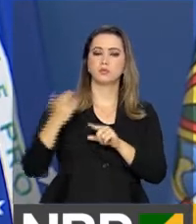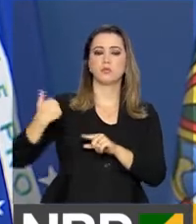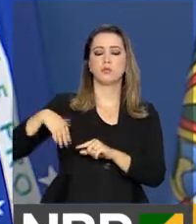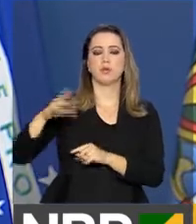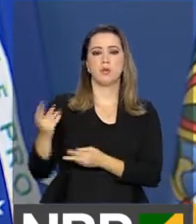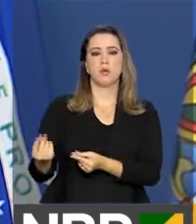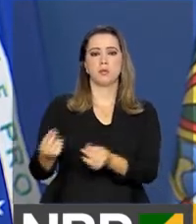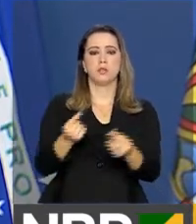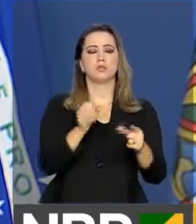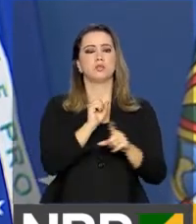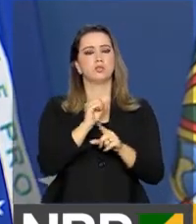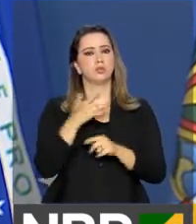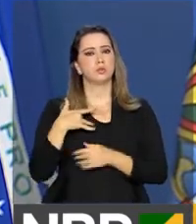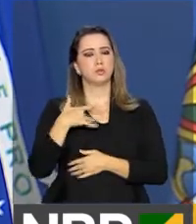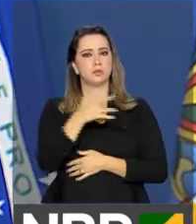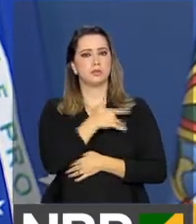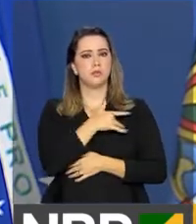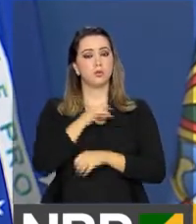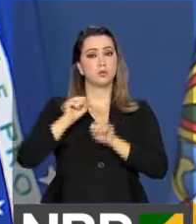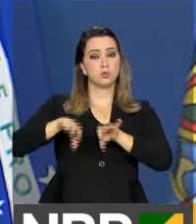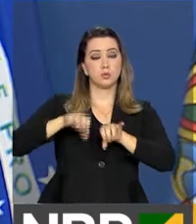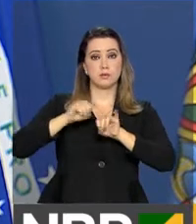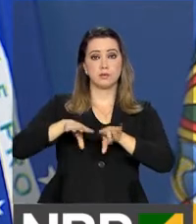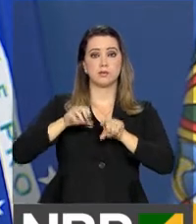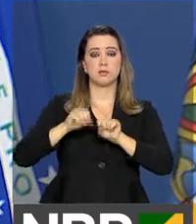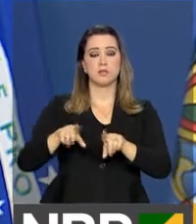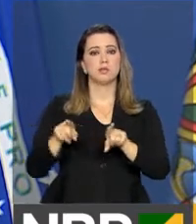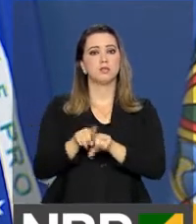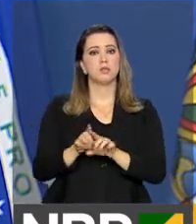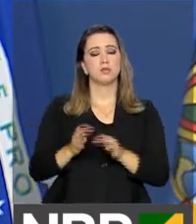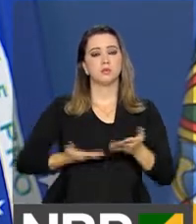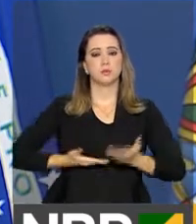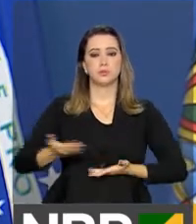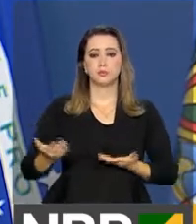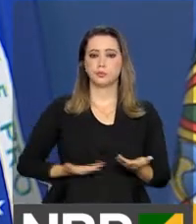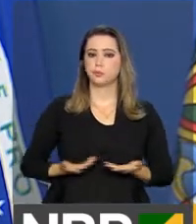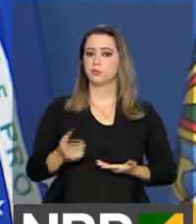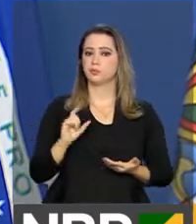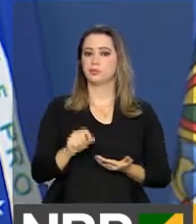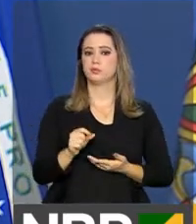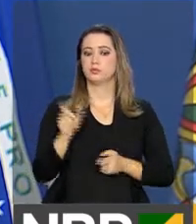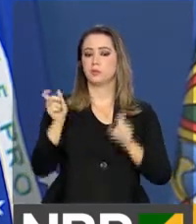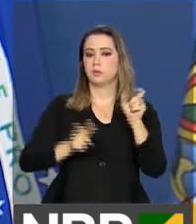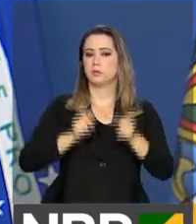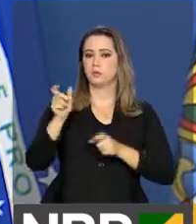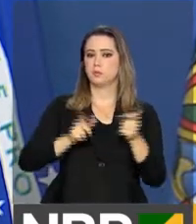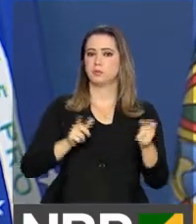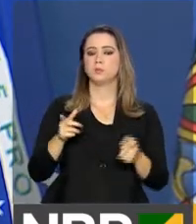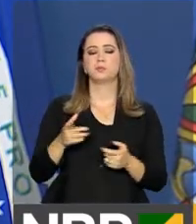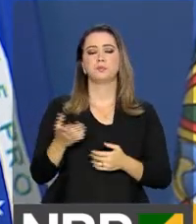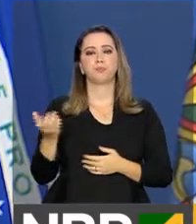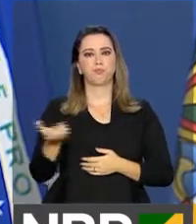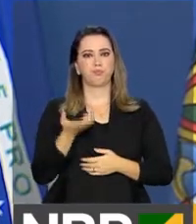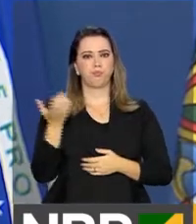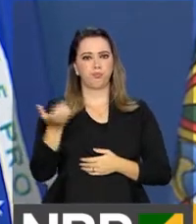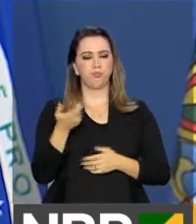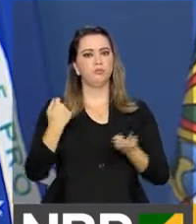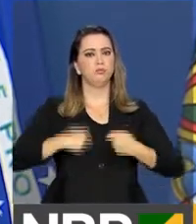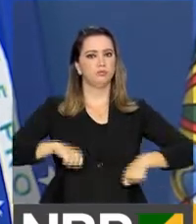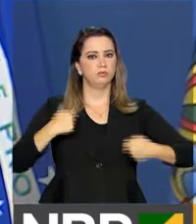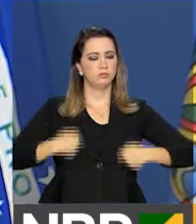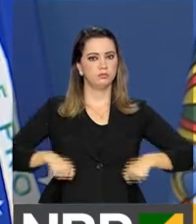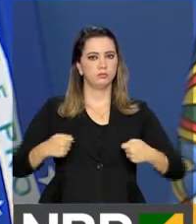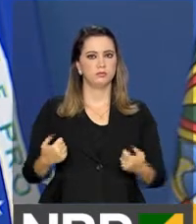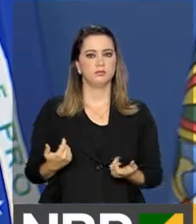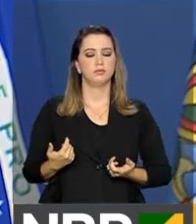recursos para a saúde para a educação para os serviços que os brasileiros tanto precisa